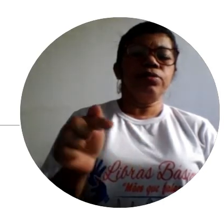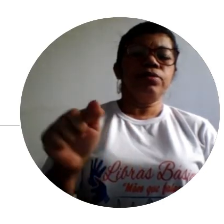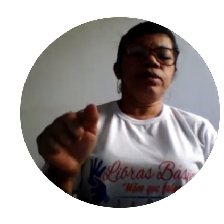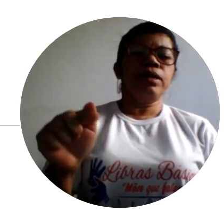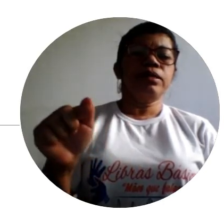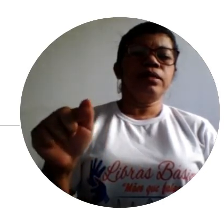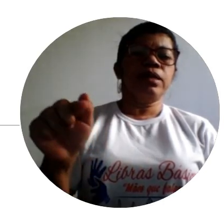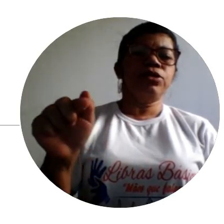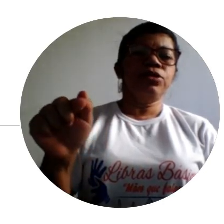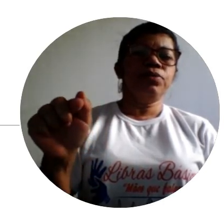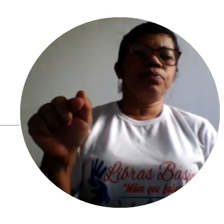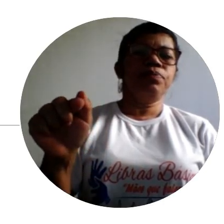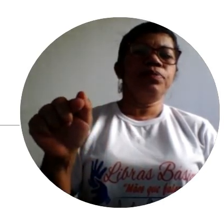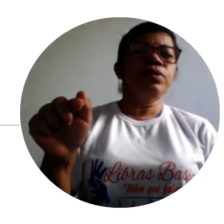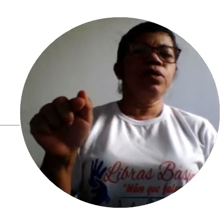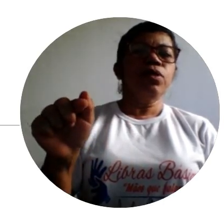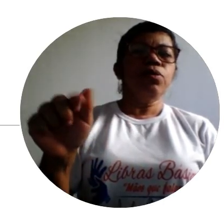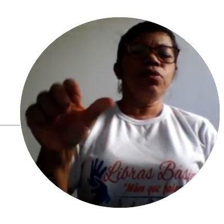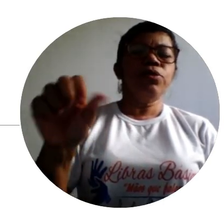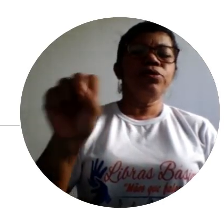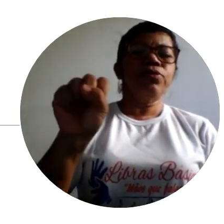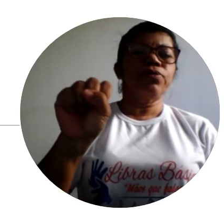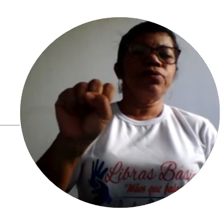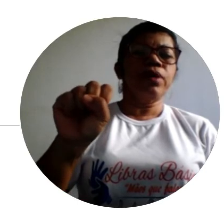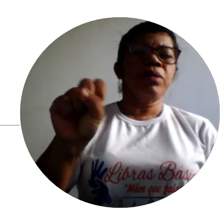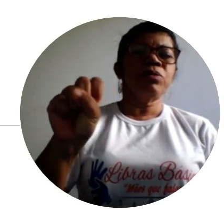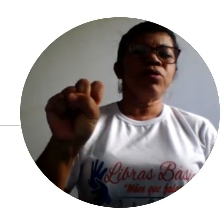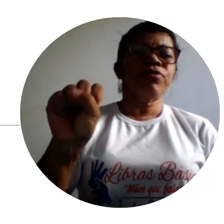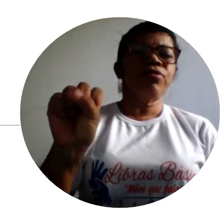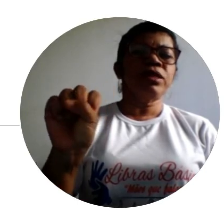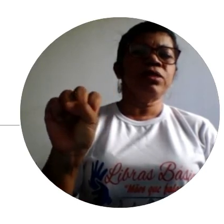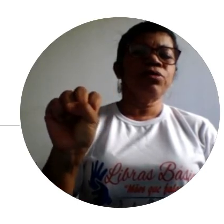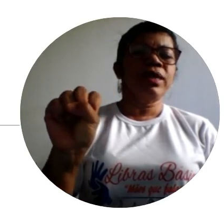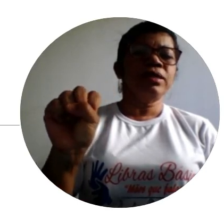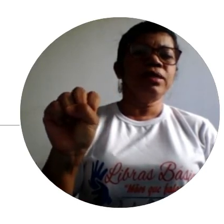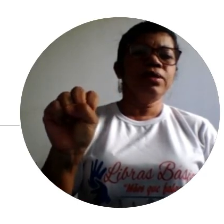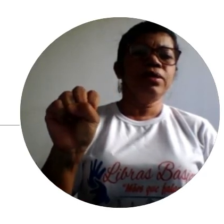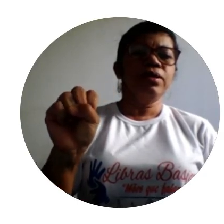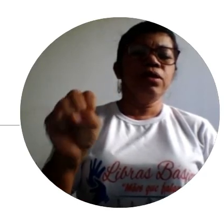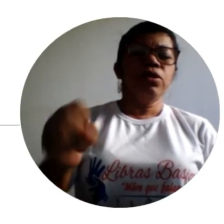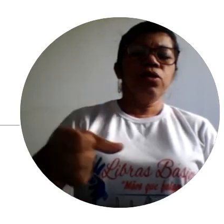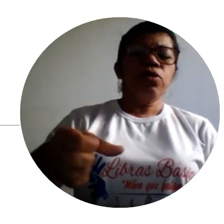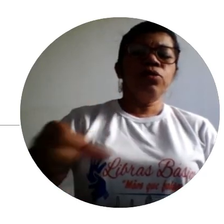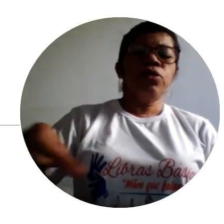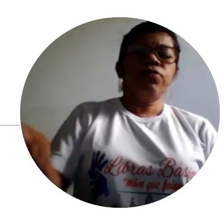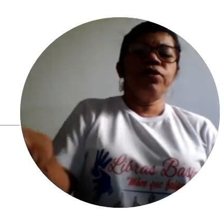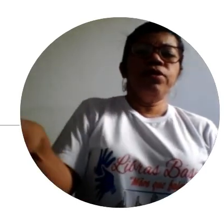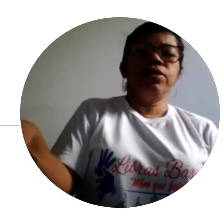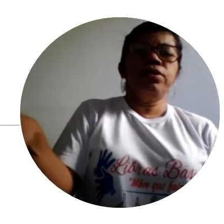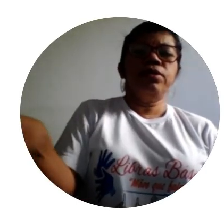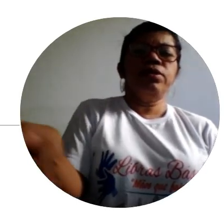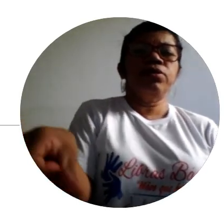7, tá? 7, o 8, a mesma configuração do S. O